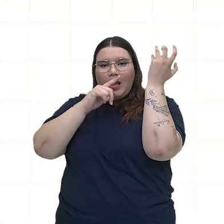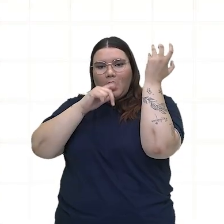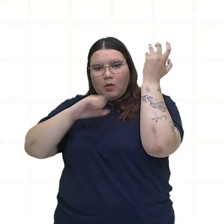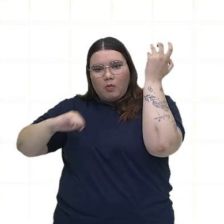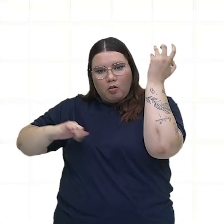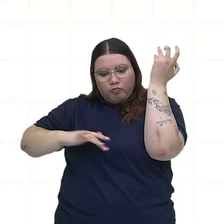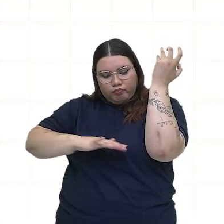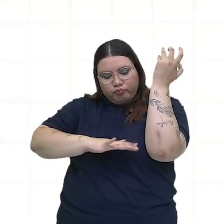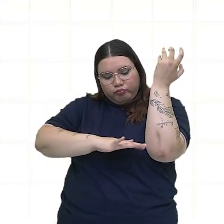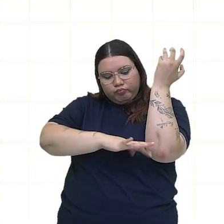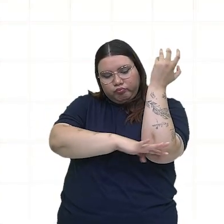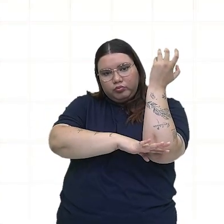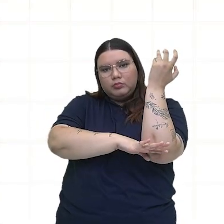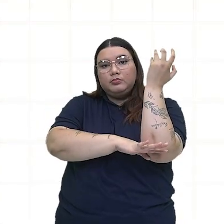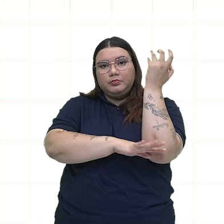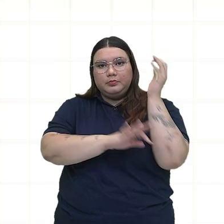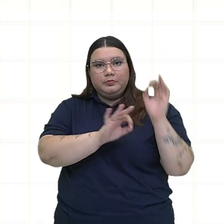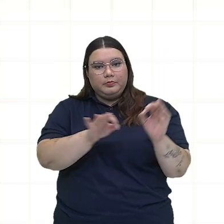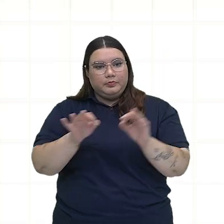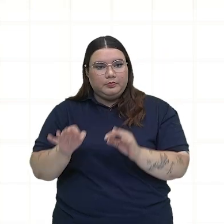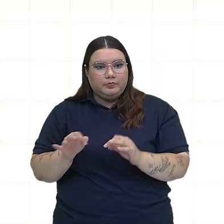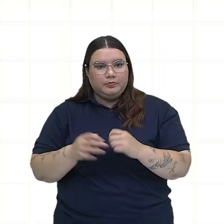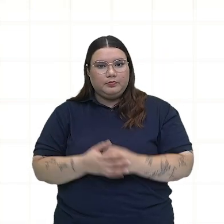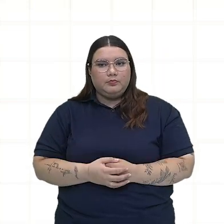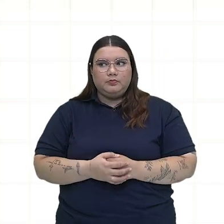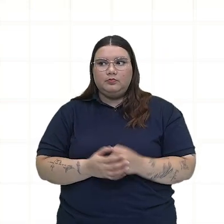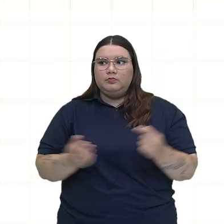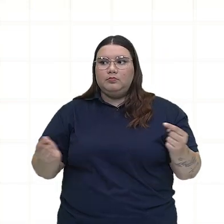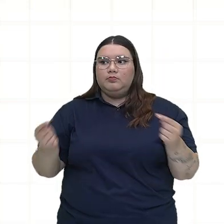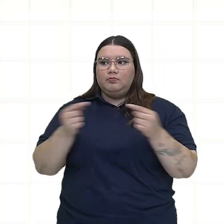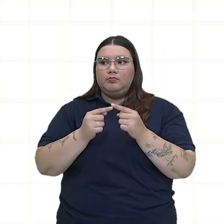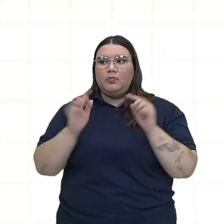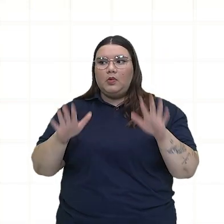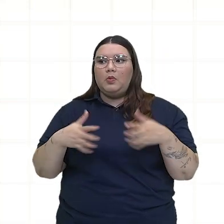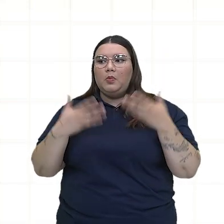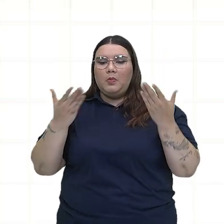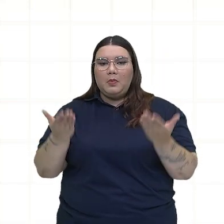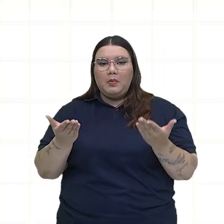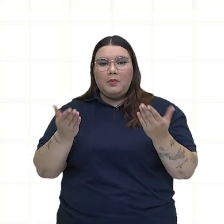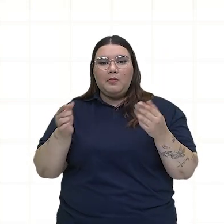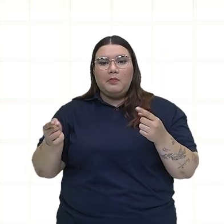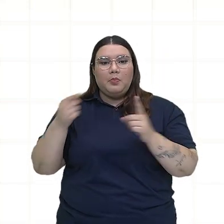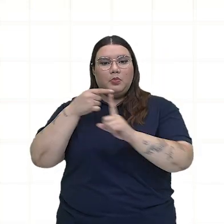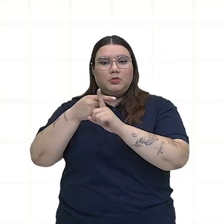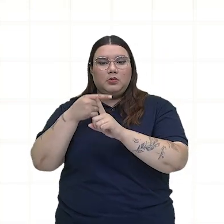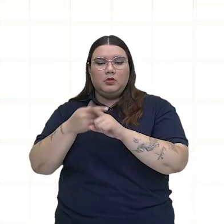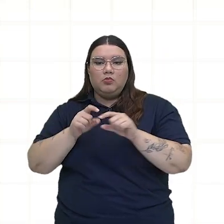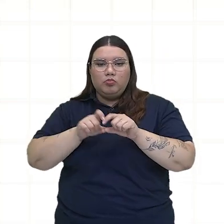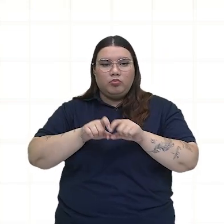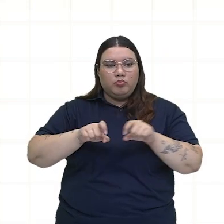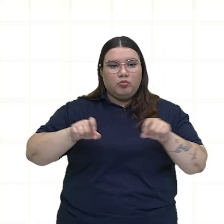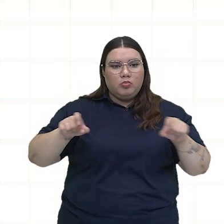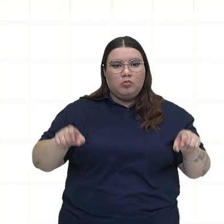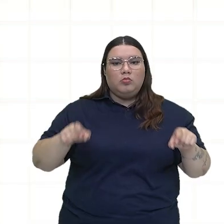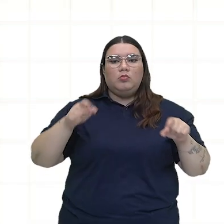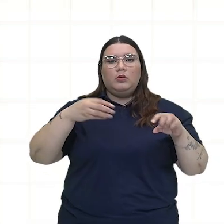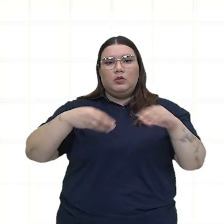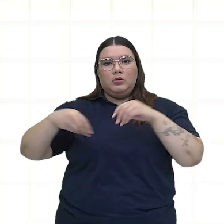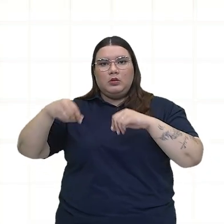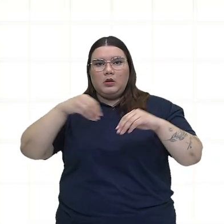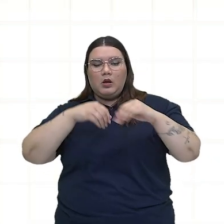plantas, tá? Abaixo da superfície do solo. Qual é a vantagem? Que a tubulação da água vai ficar